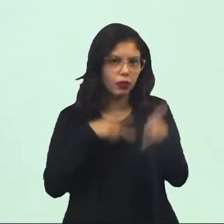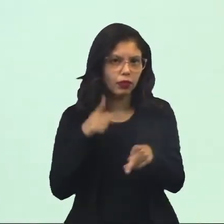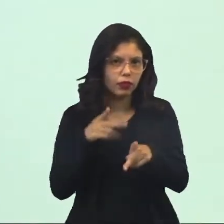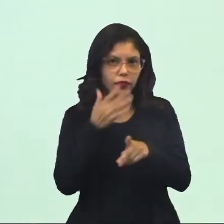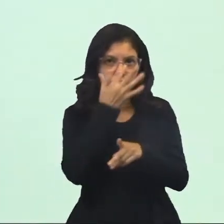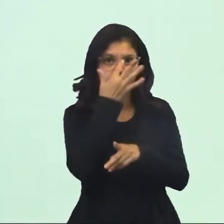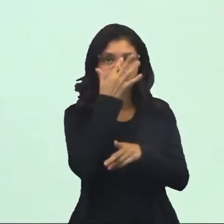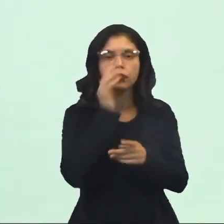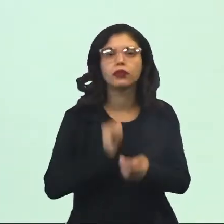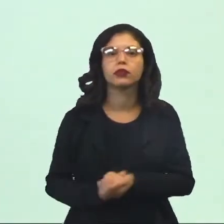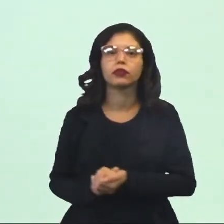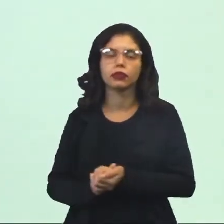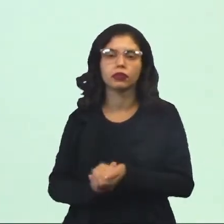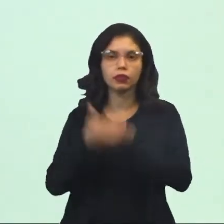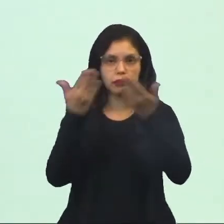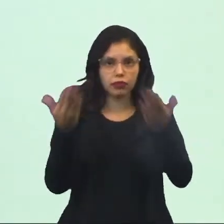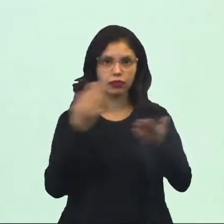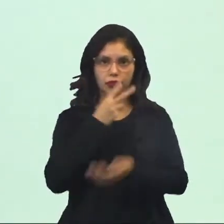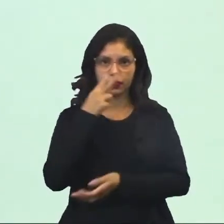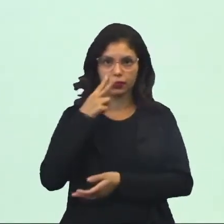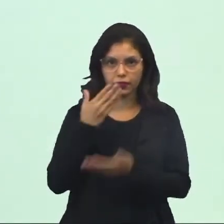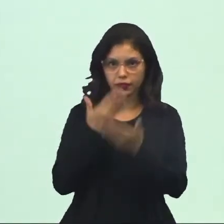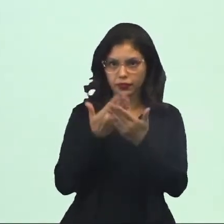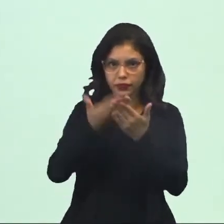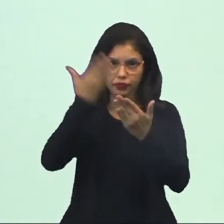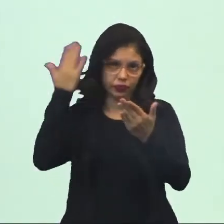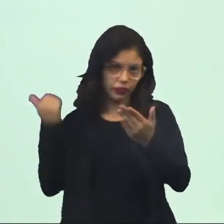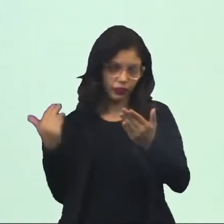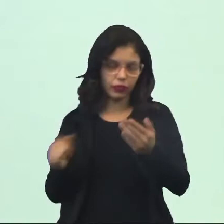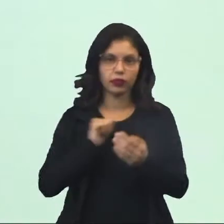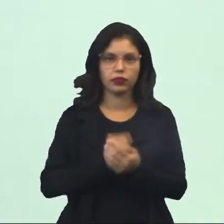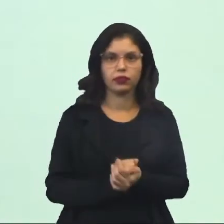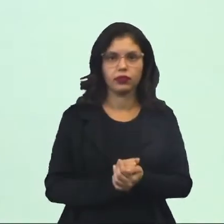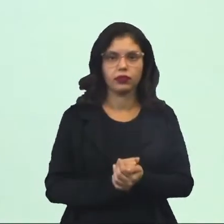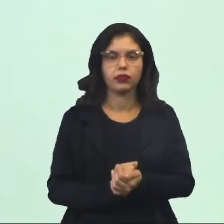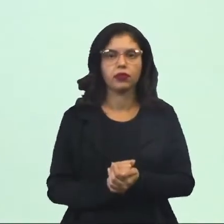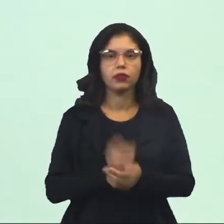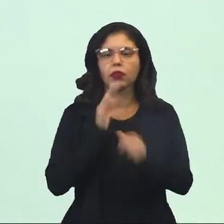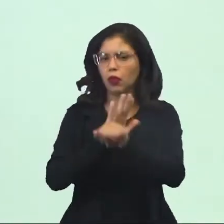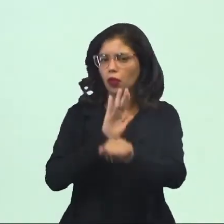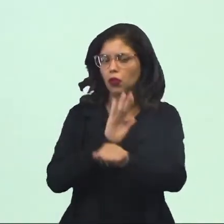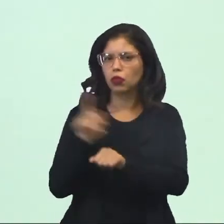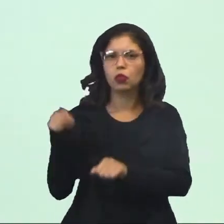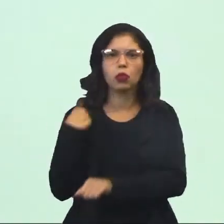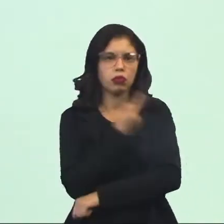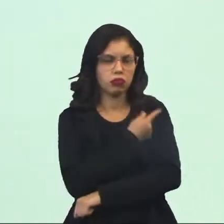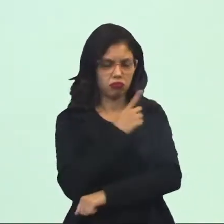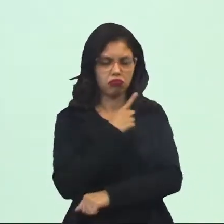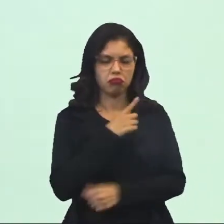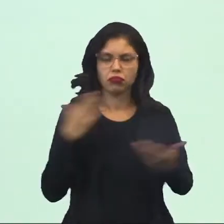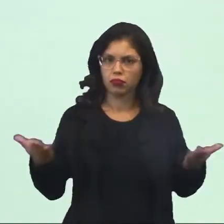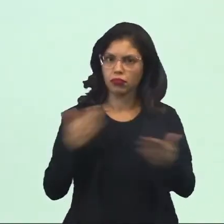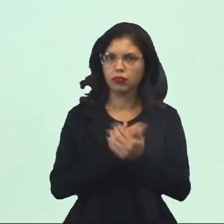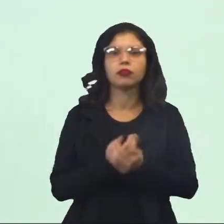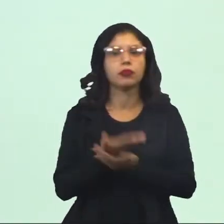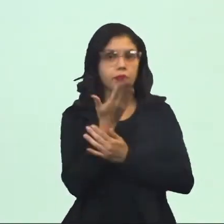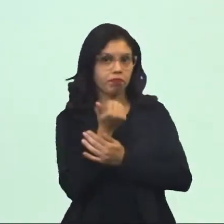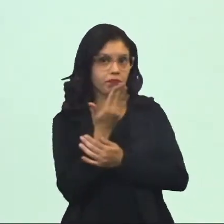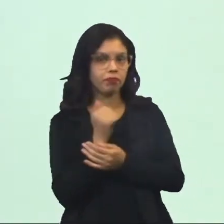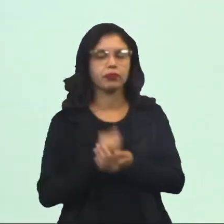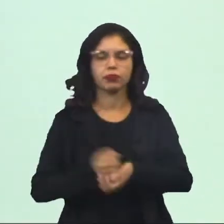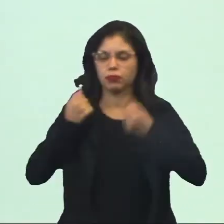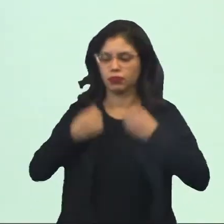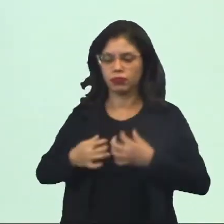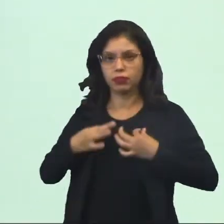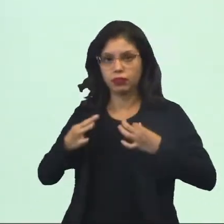falando? Povos estes que vimos em aulas anteriores as tamanhas contribuições que nos deram, desde a culinária, as